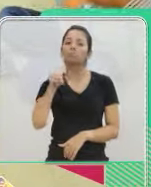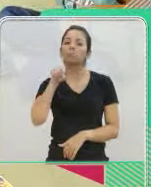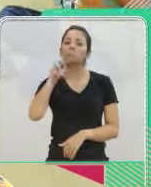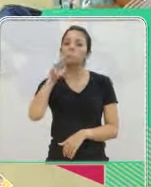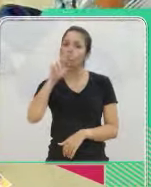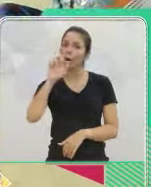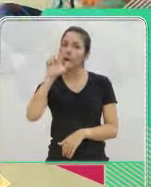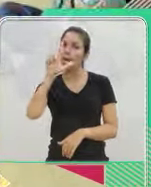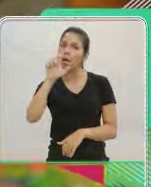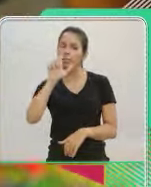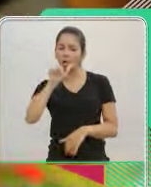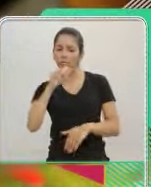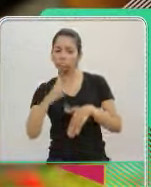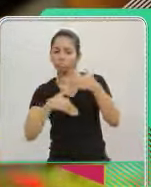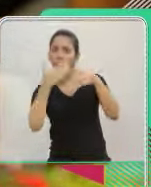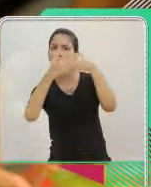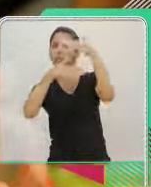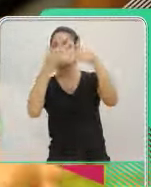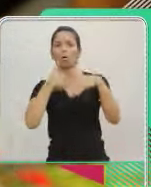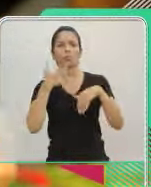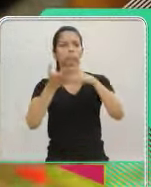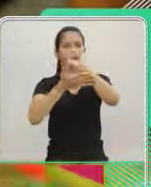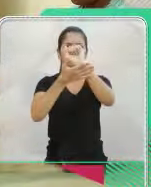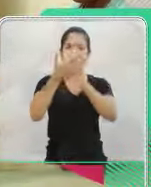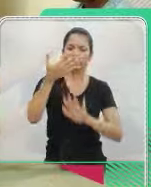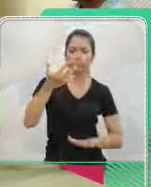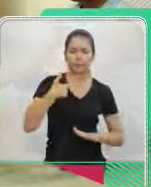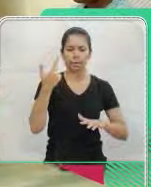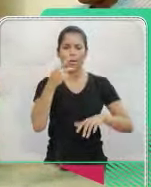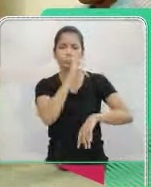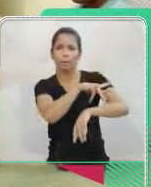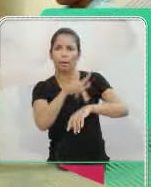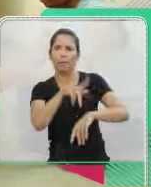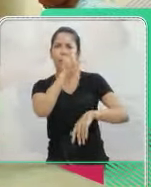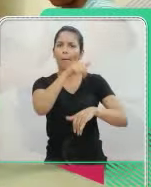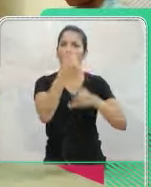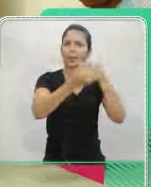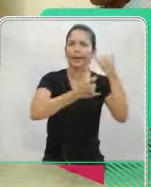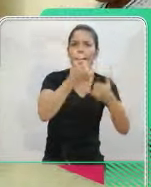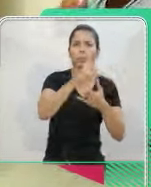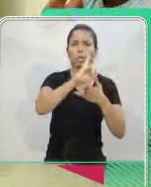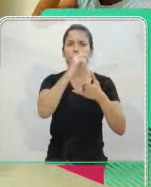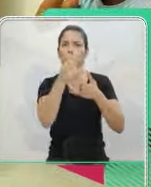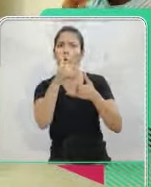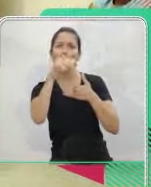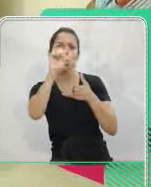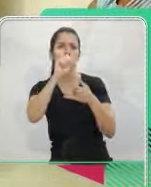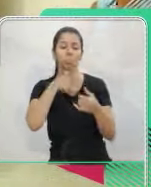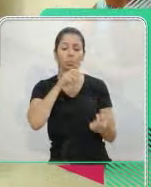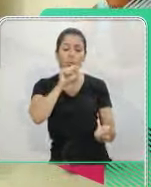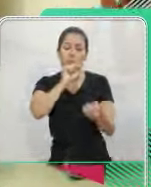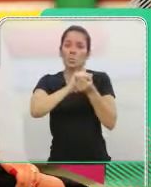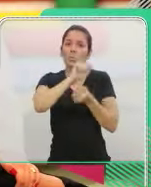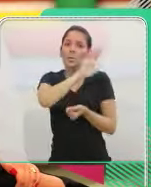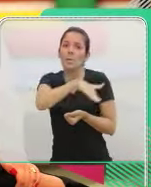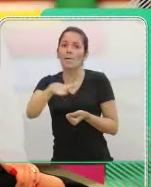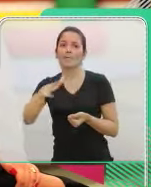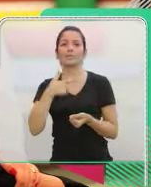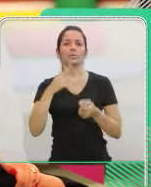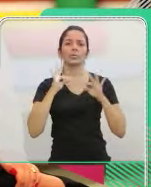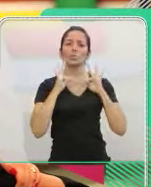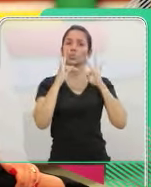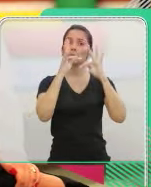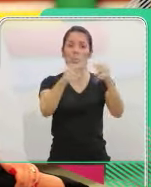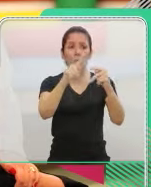ela quem desenvolve atividades pedagógicas, brincadeiras, jogos, junto com as